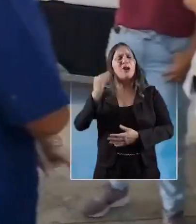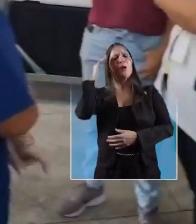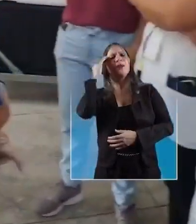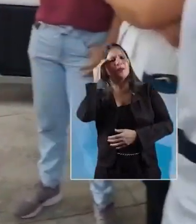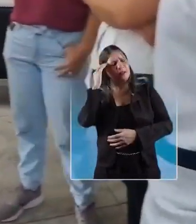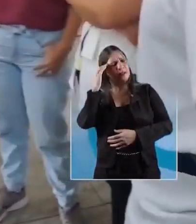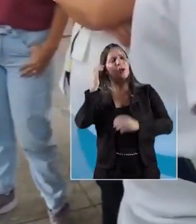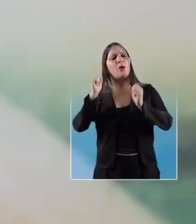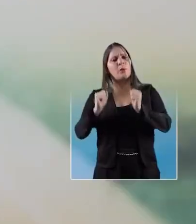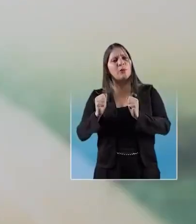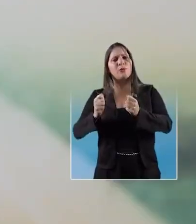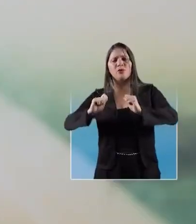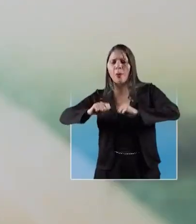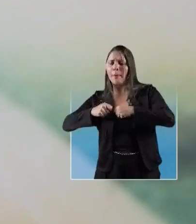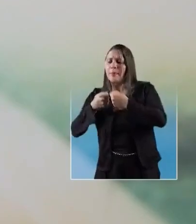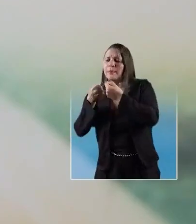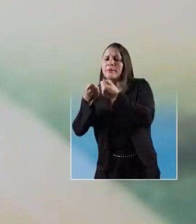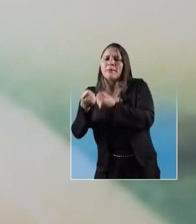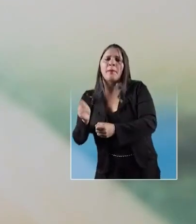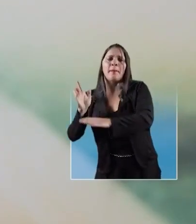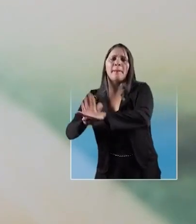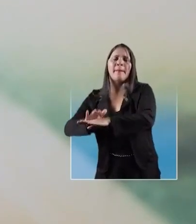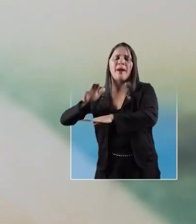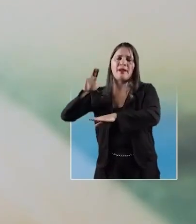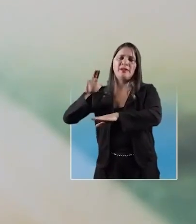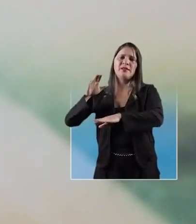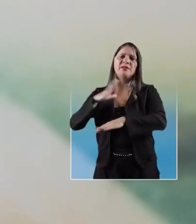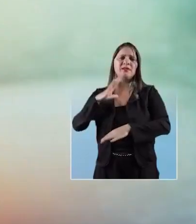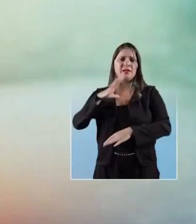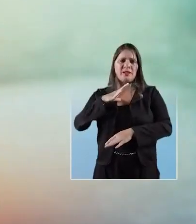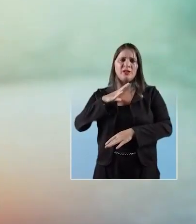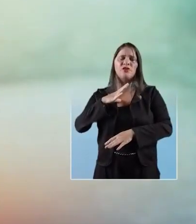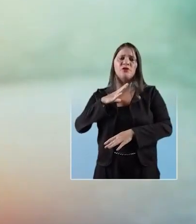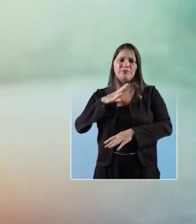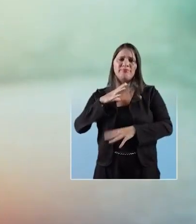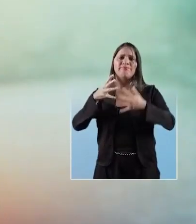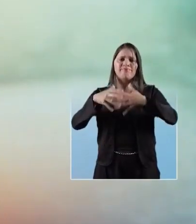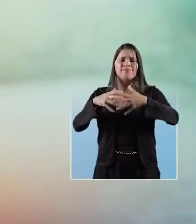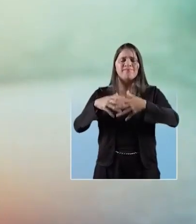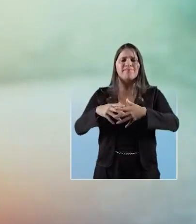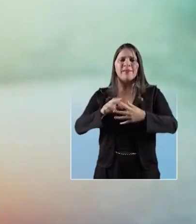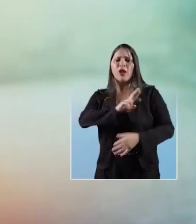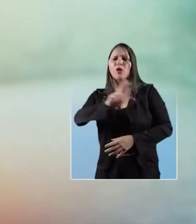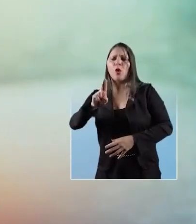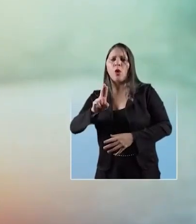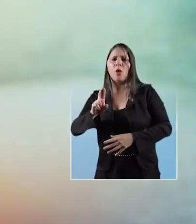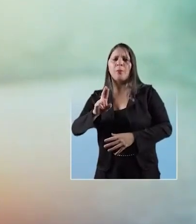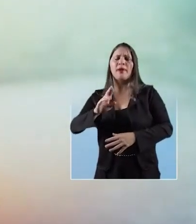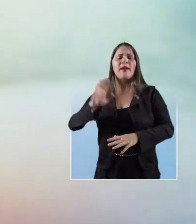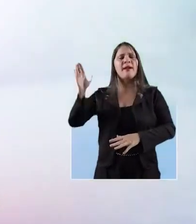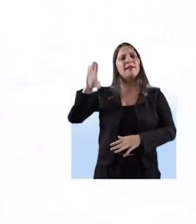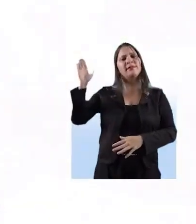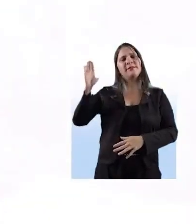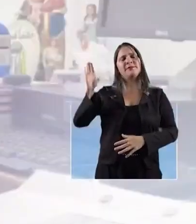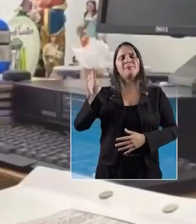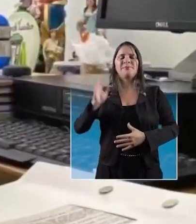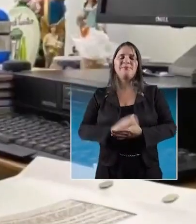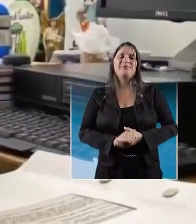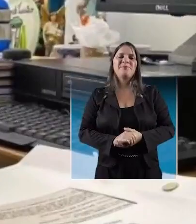Eu entendi que eu poderia me doar mais para a cidade e resolvi colocar meu nome à disposição da